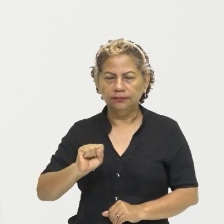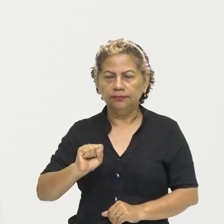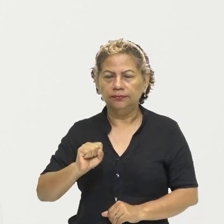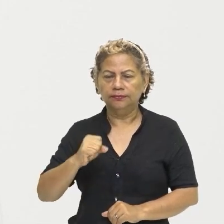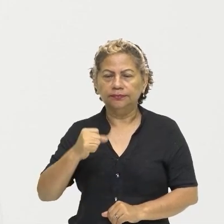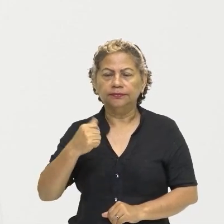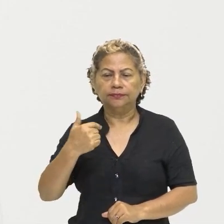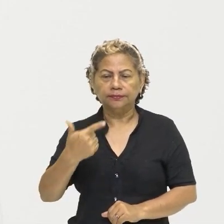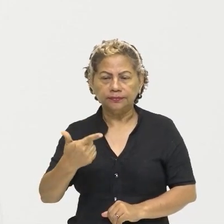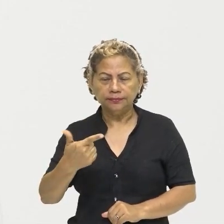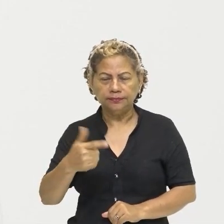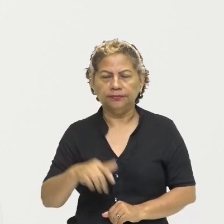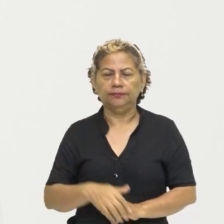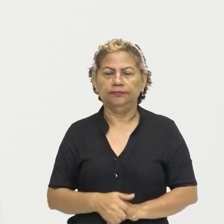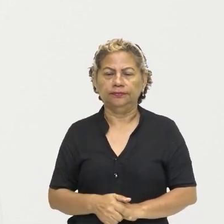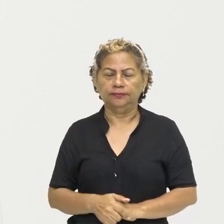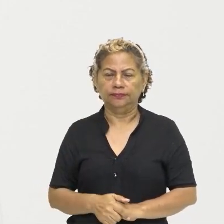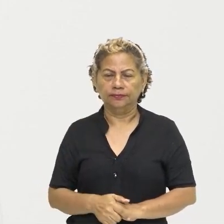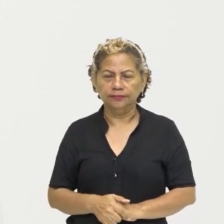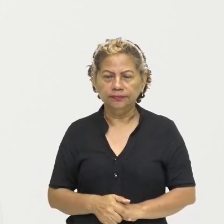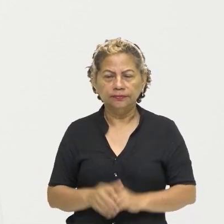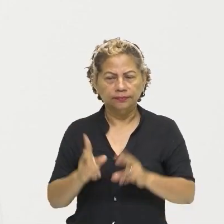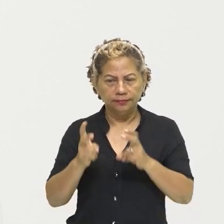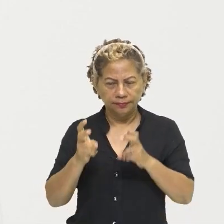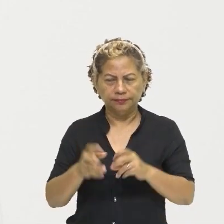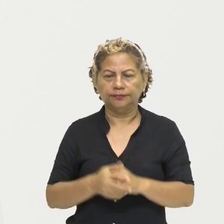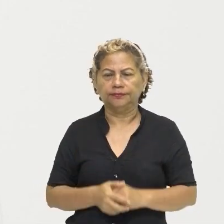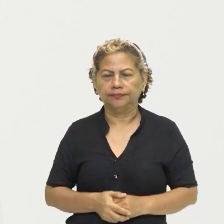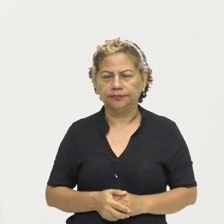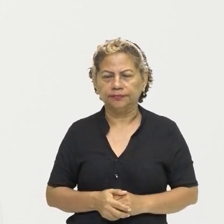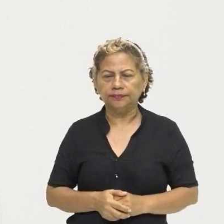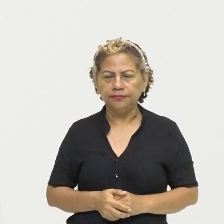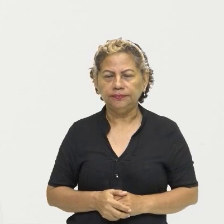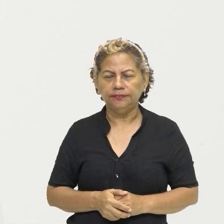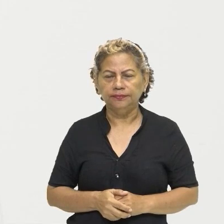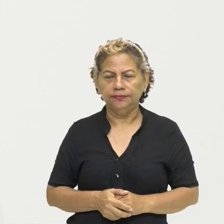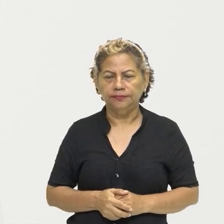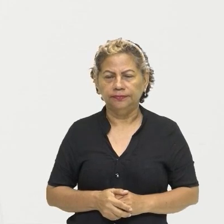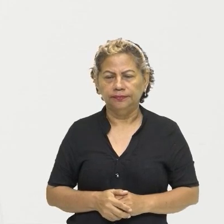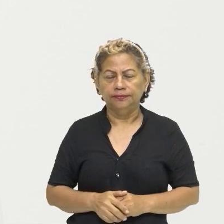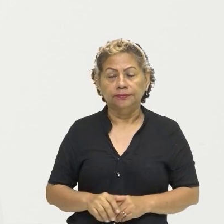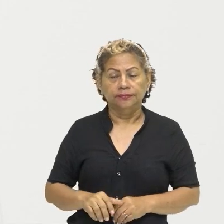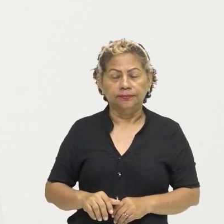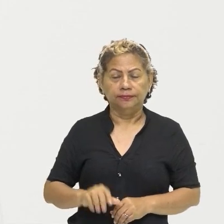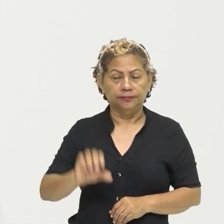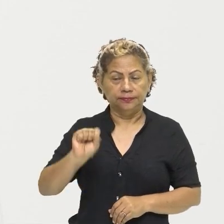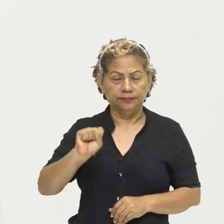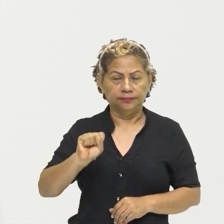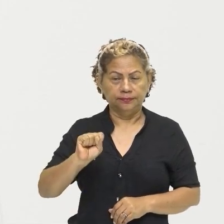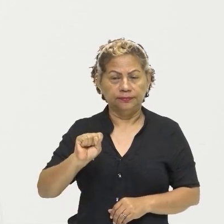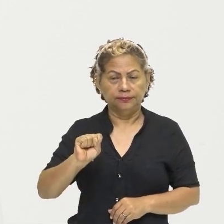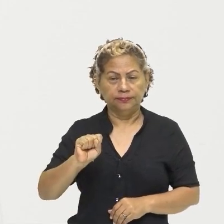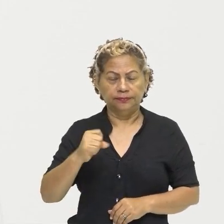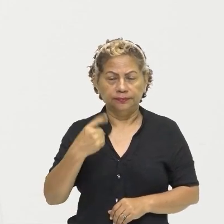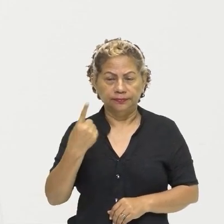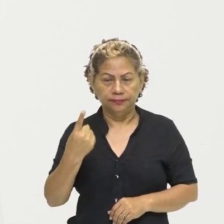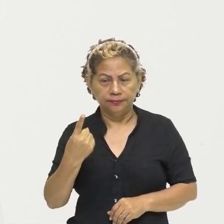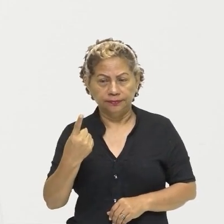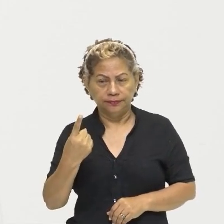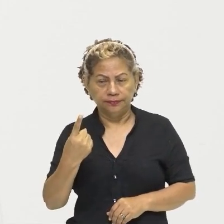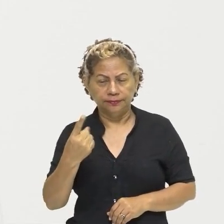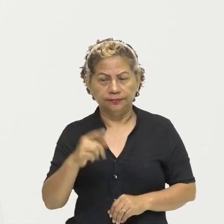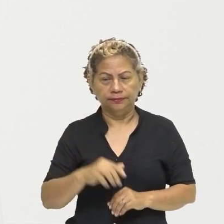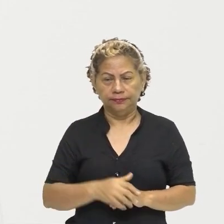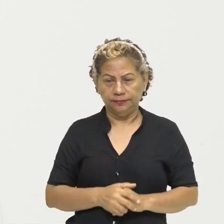a área S1, que representa o deslocamento de A para B, e a área S2, que representa o deslocamento de